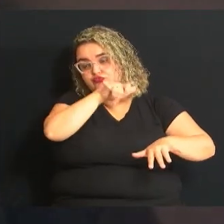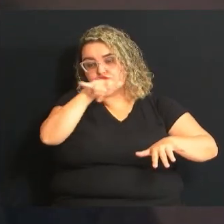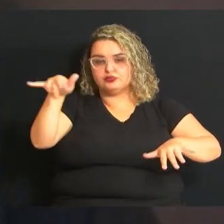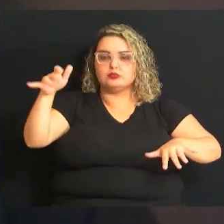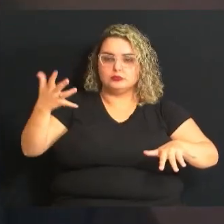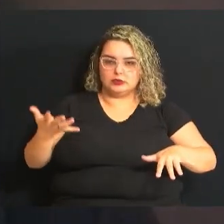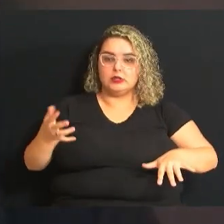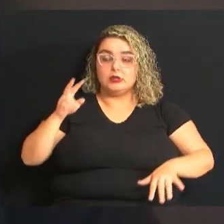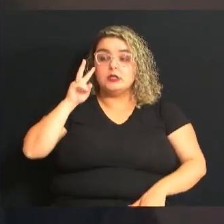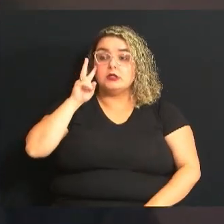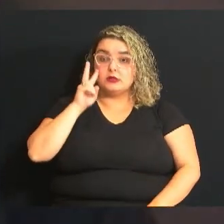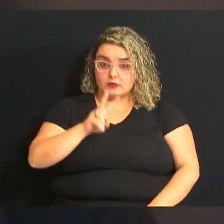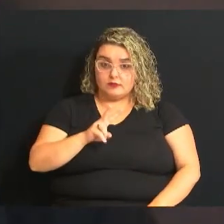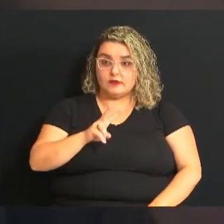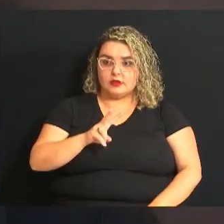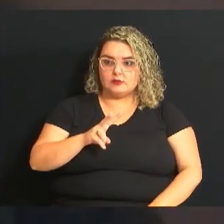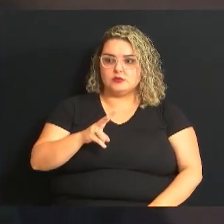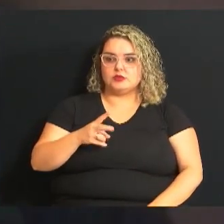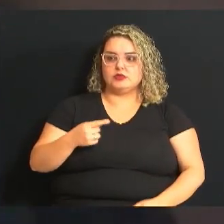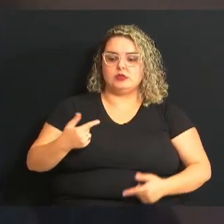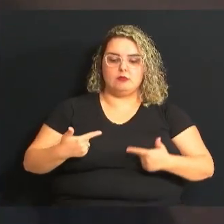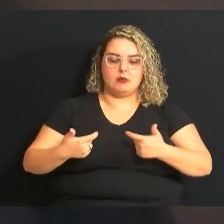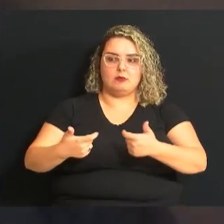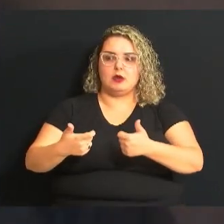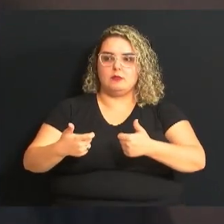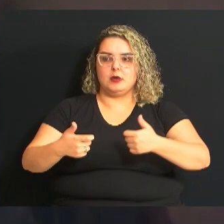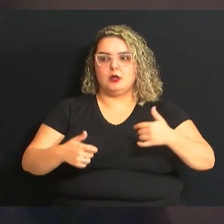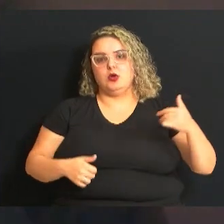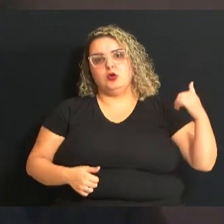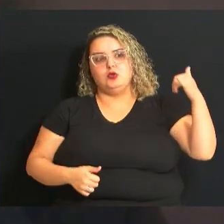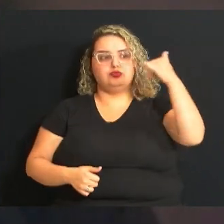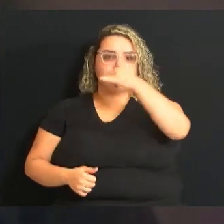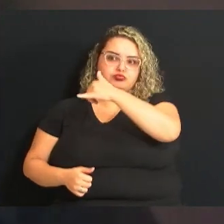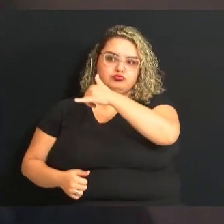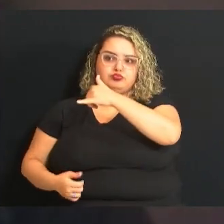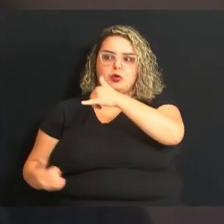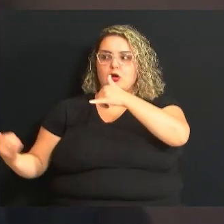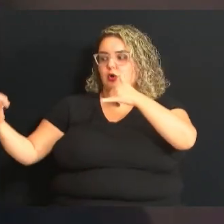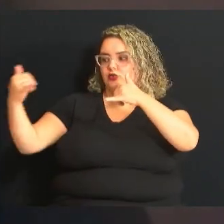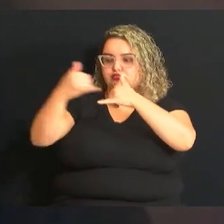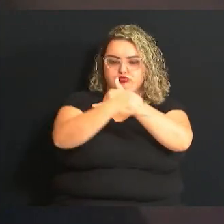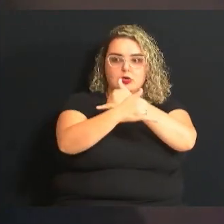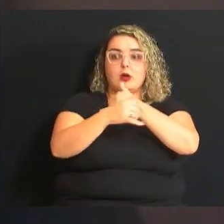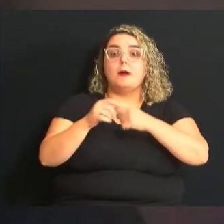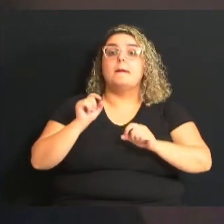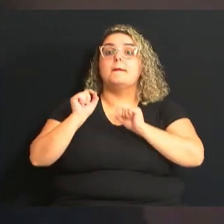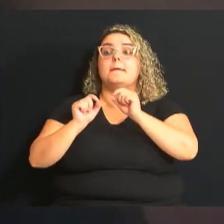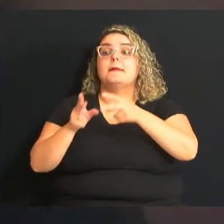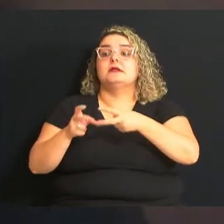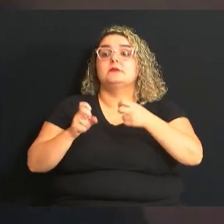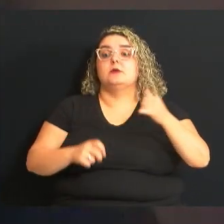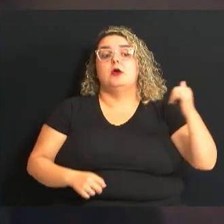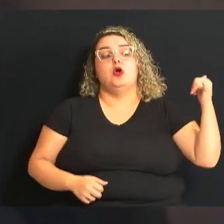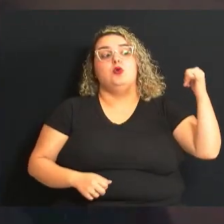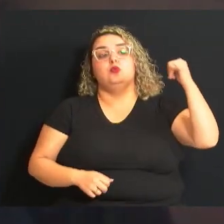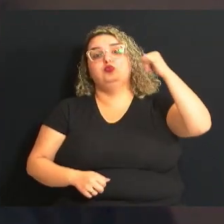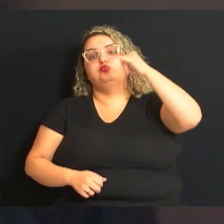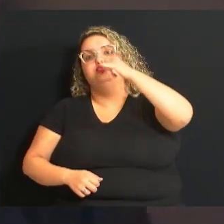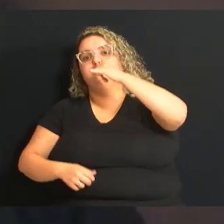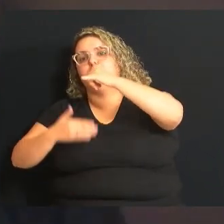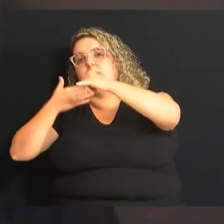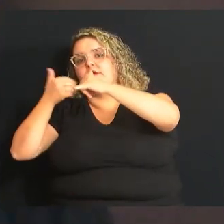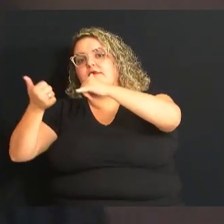né? Então, vamos dar um exemplo, né? Não sei se você lembra da época que você lia textos de física do seu ensino médio. Lembro.